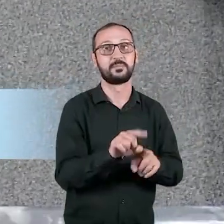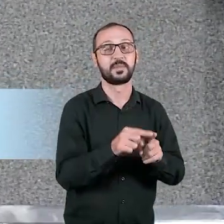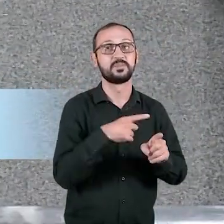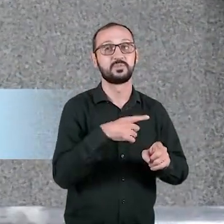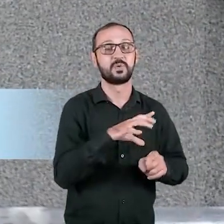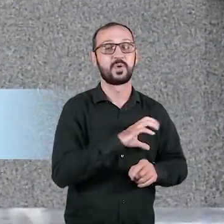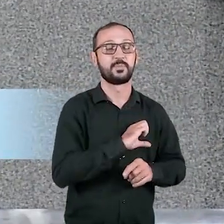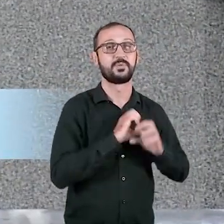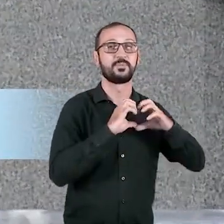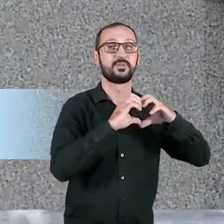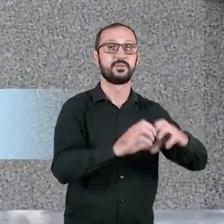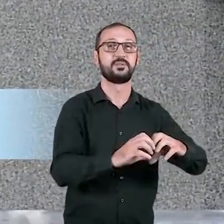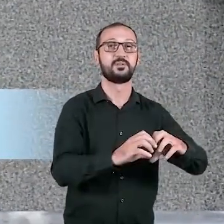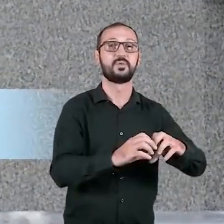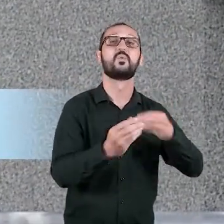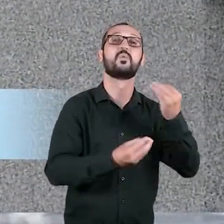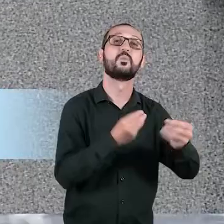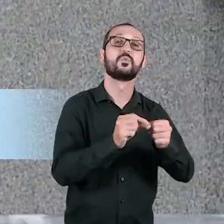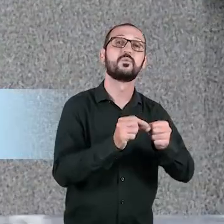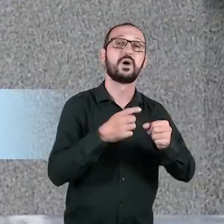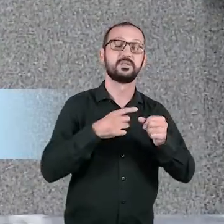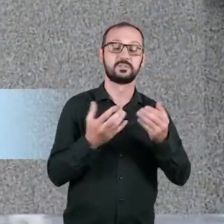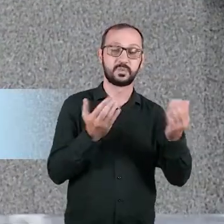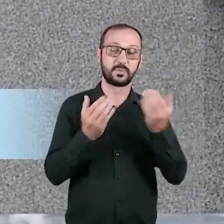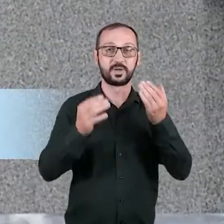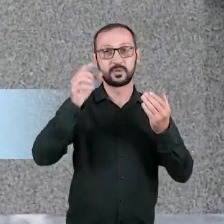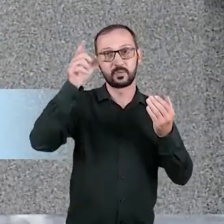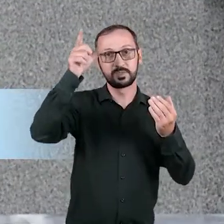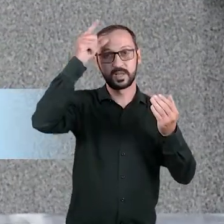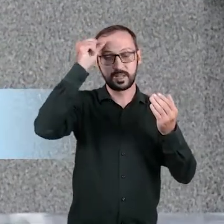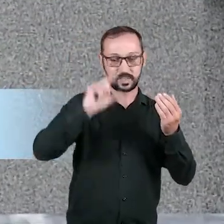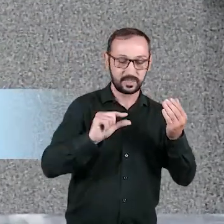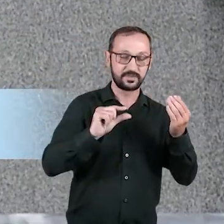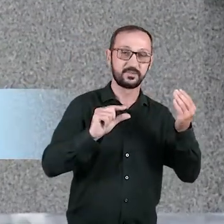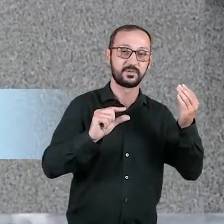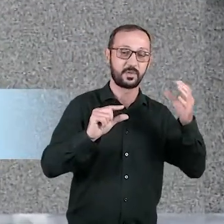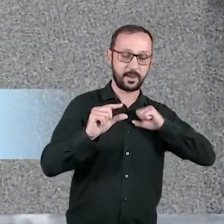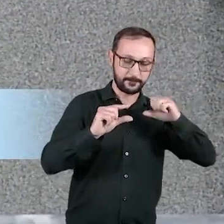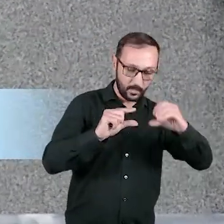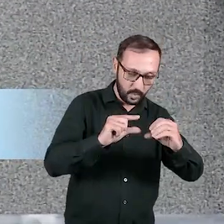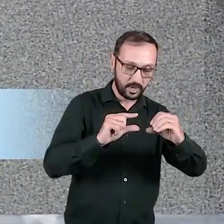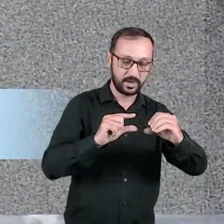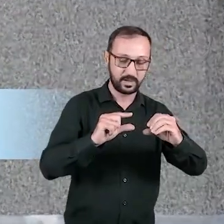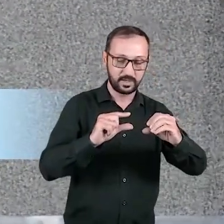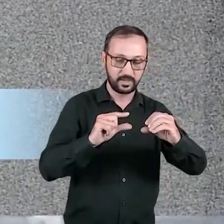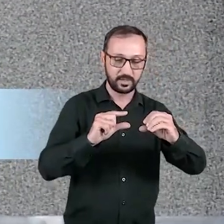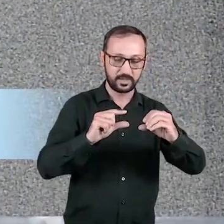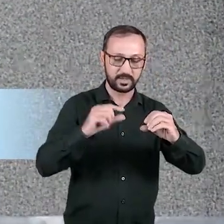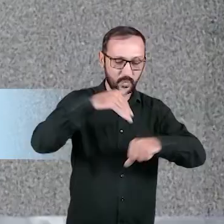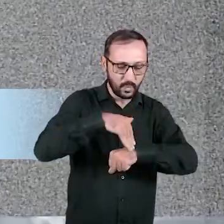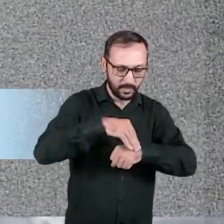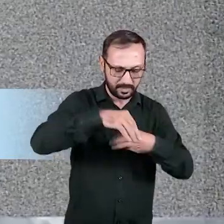mas eu tinha um amor por esse filho. O que eu faço com esse alívio e esse amor e essa culpa toda junta numa vez